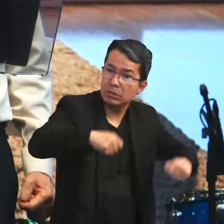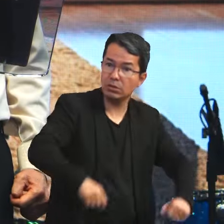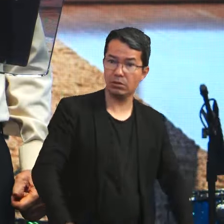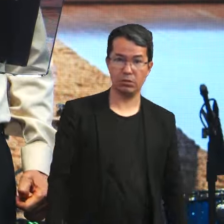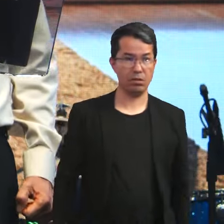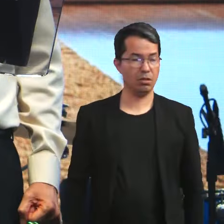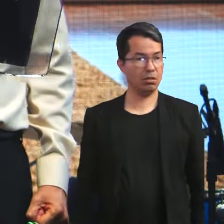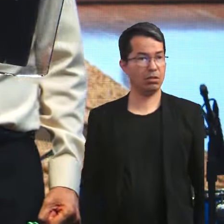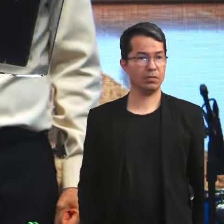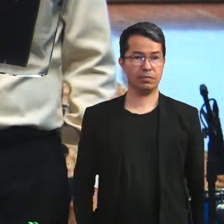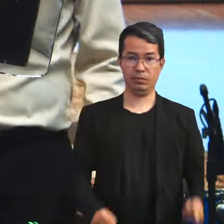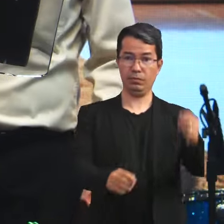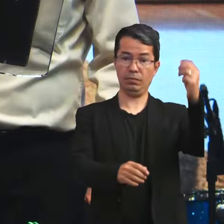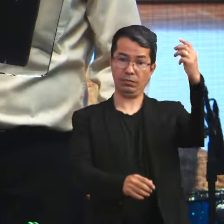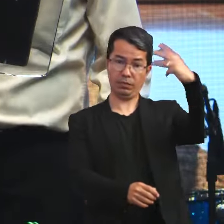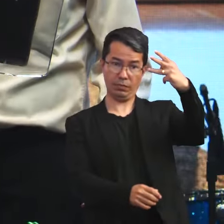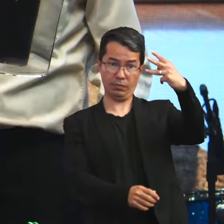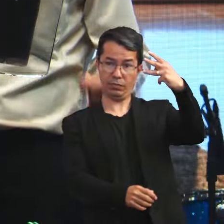ter